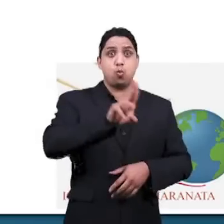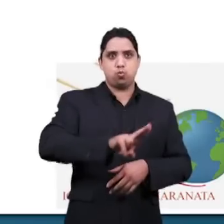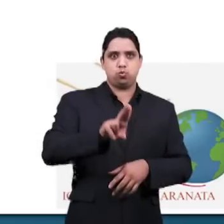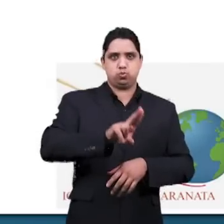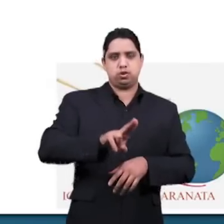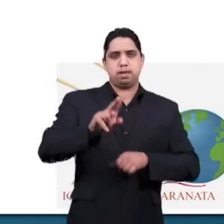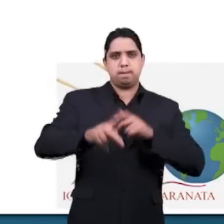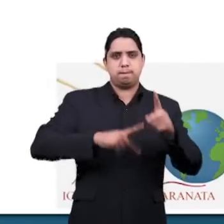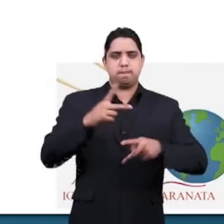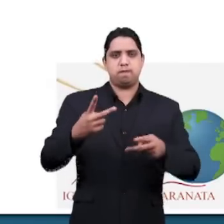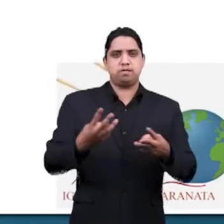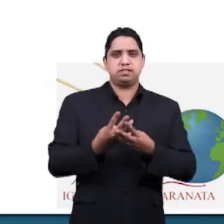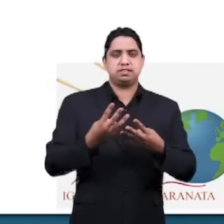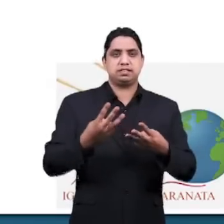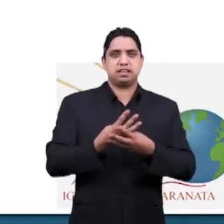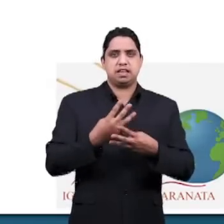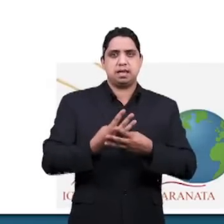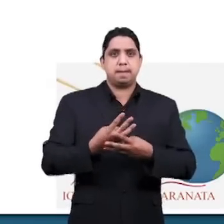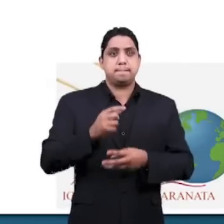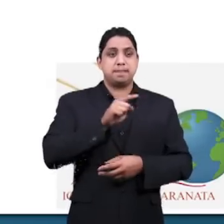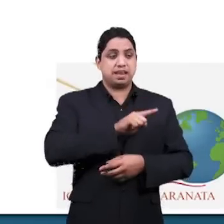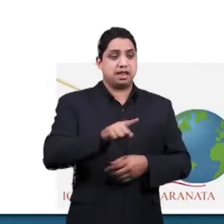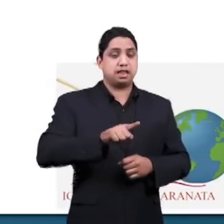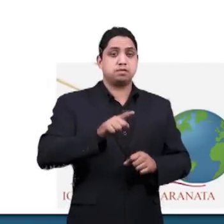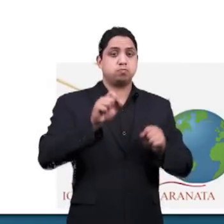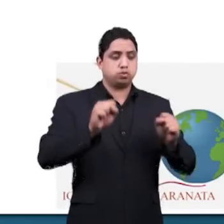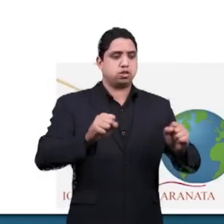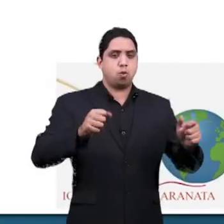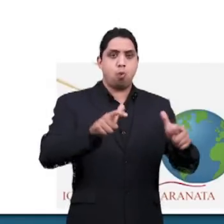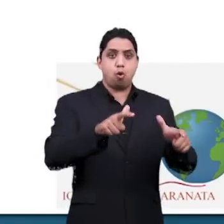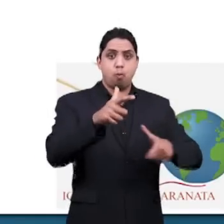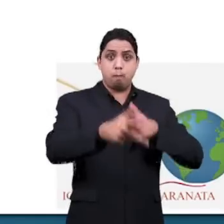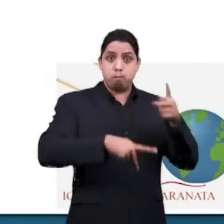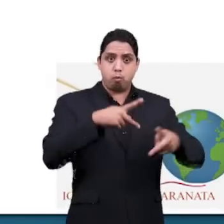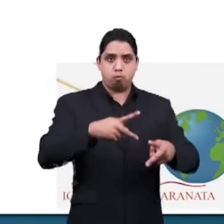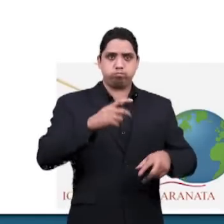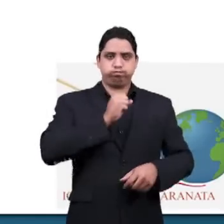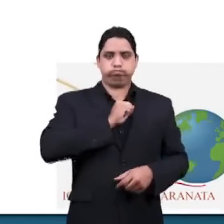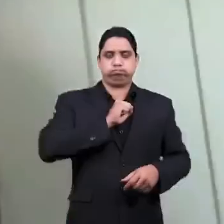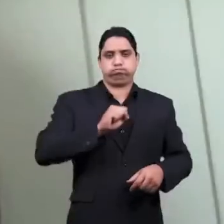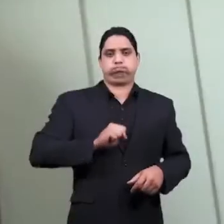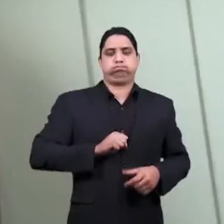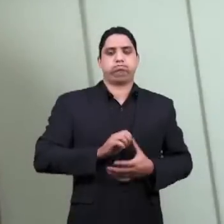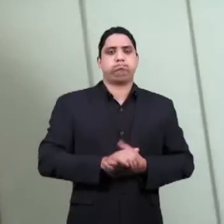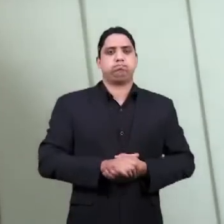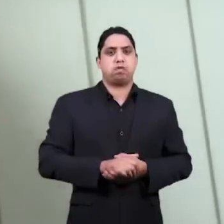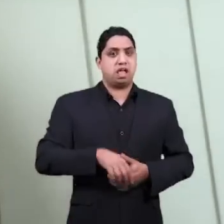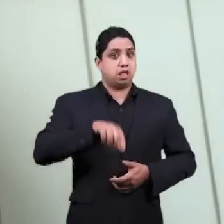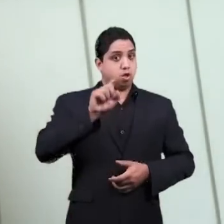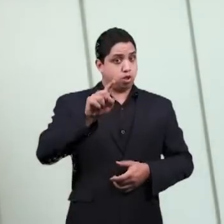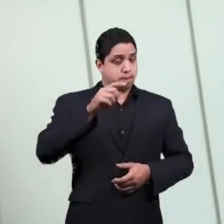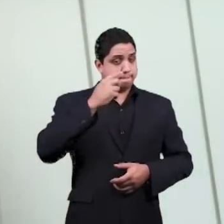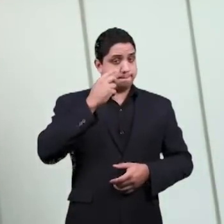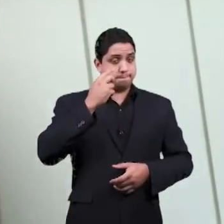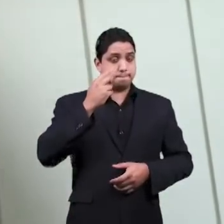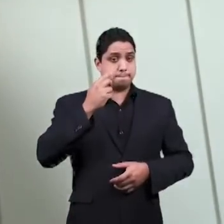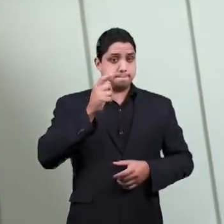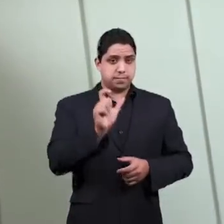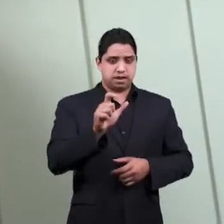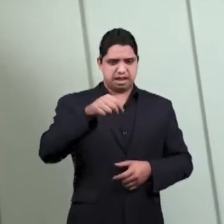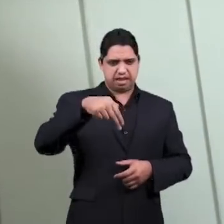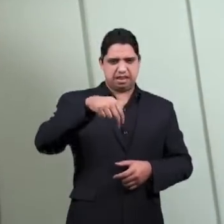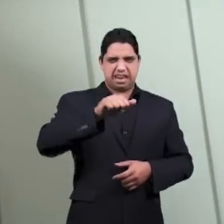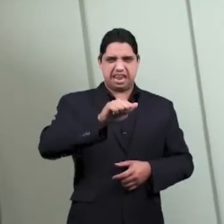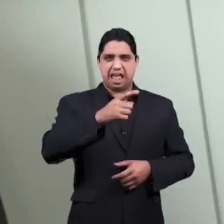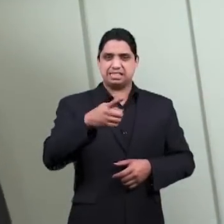à disposição de Israel para que fosse uma nação sacerdotal. Muito bom, que recursos são esses, né? Nós